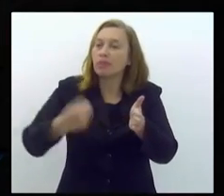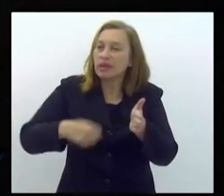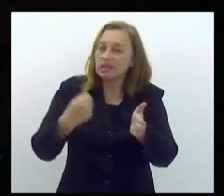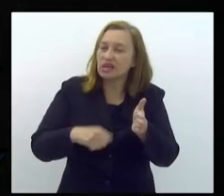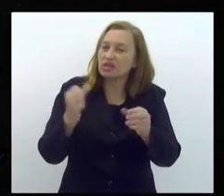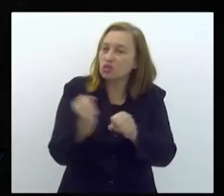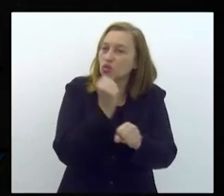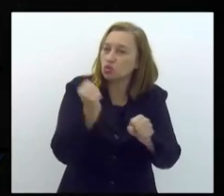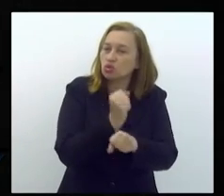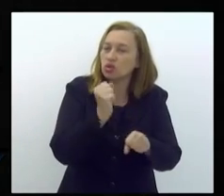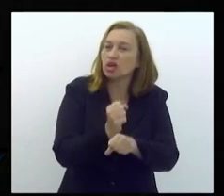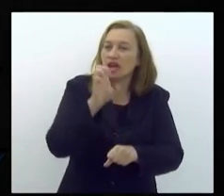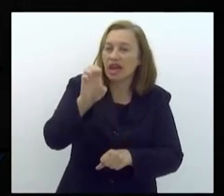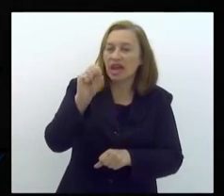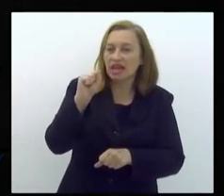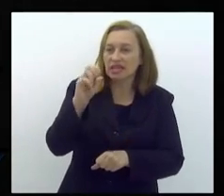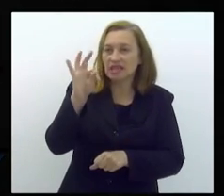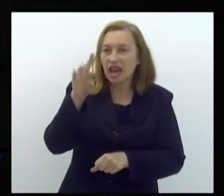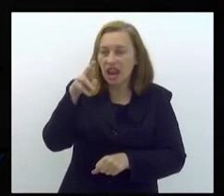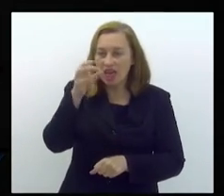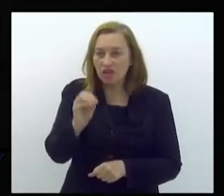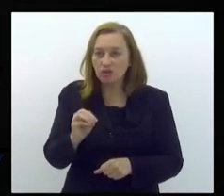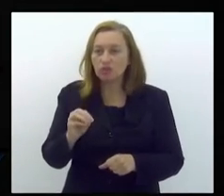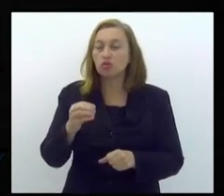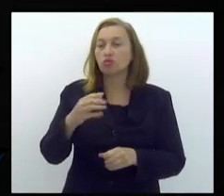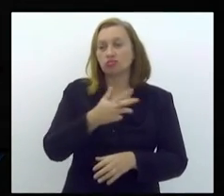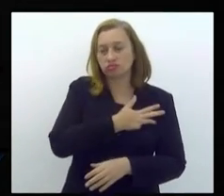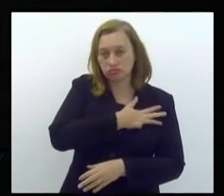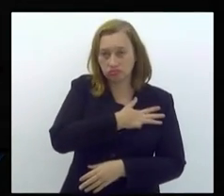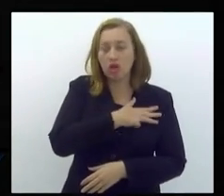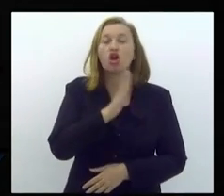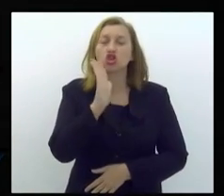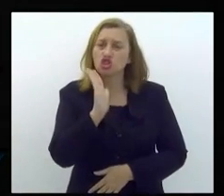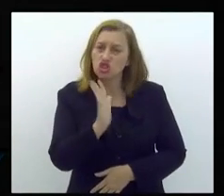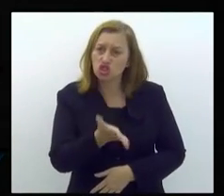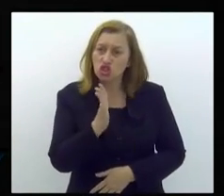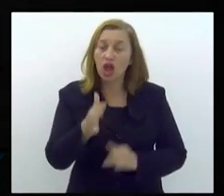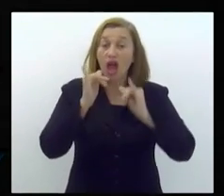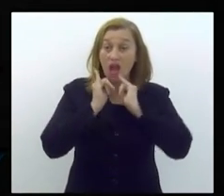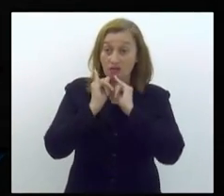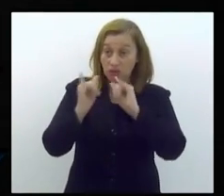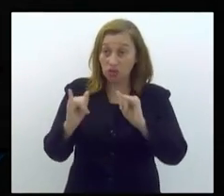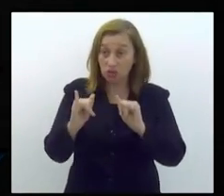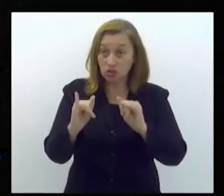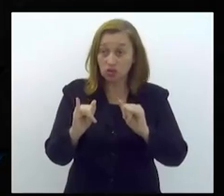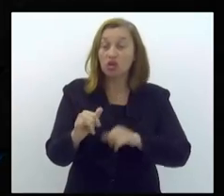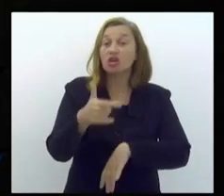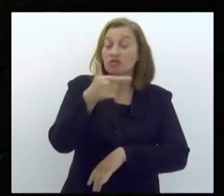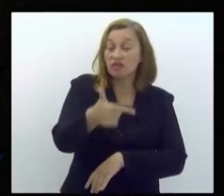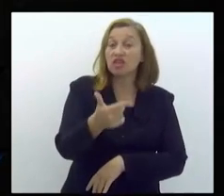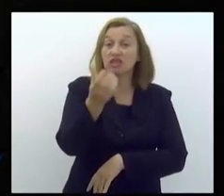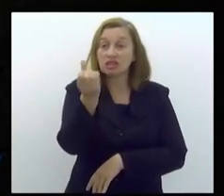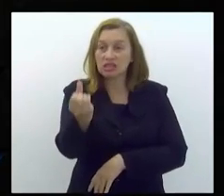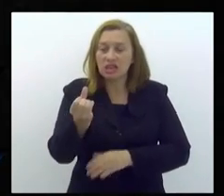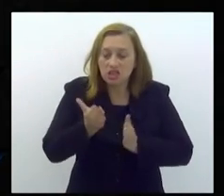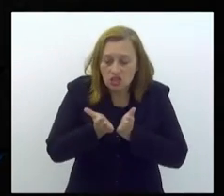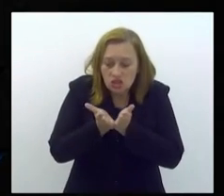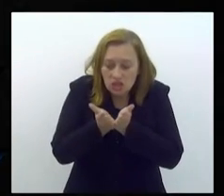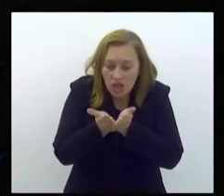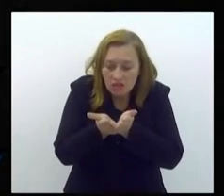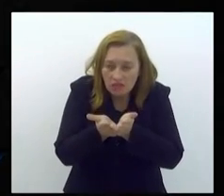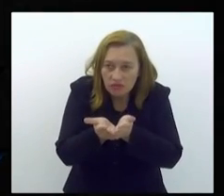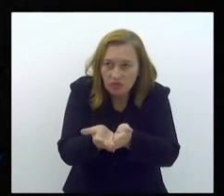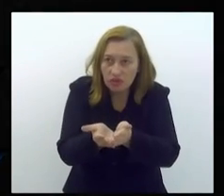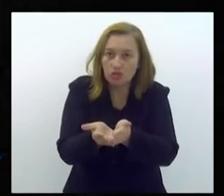construído nos estaleiros daqui e o presidente Lula já mandou avisar que serão 26 navios